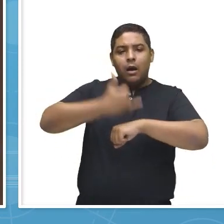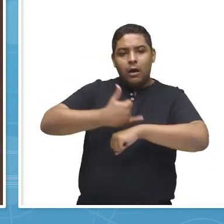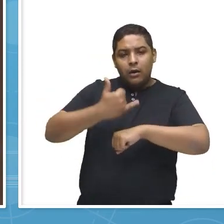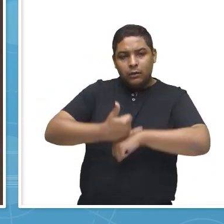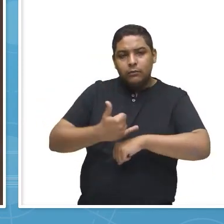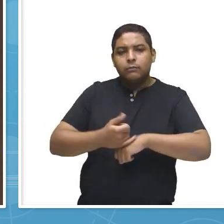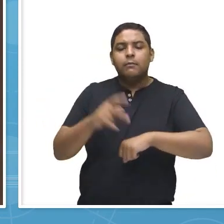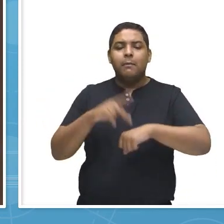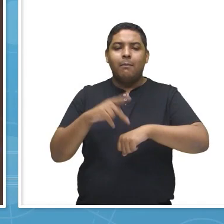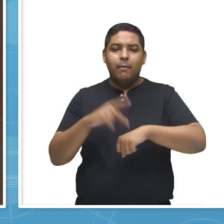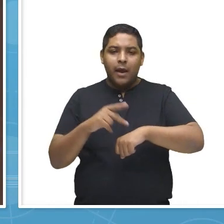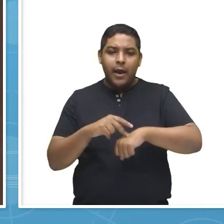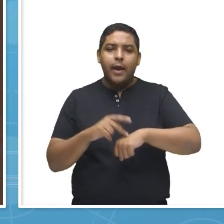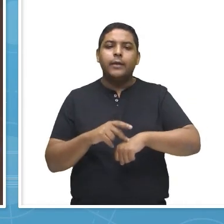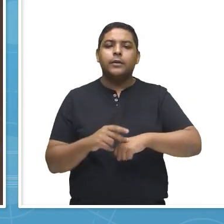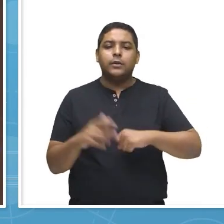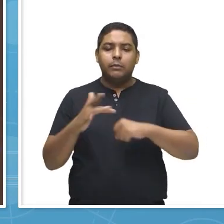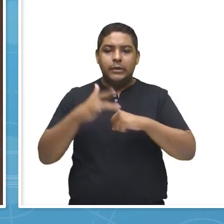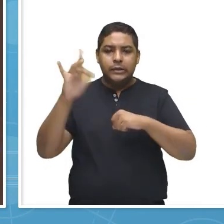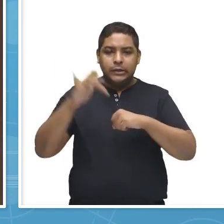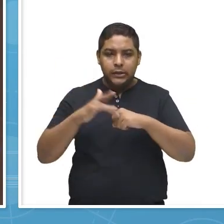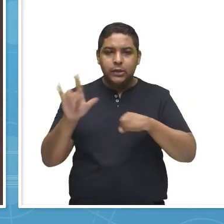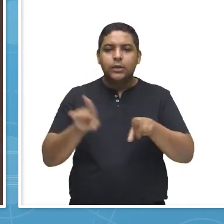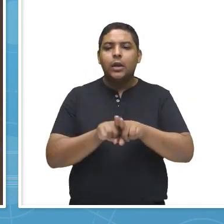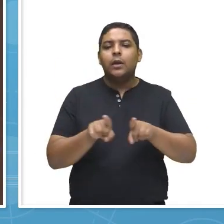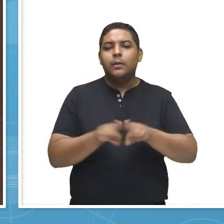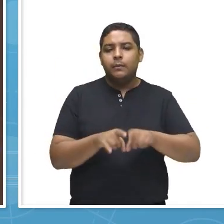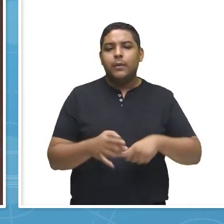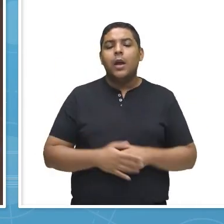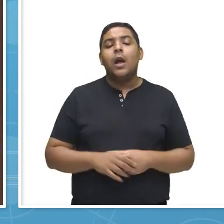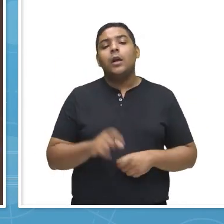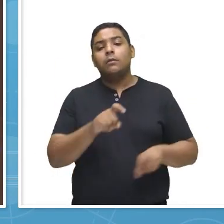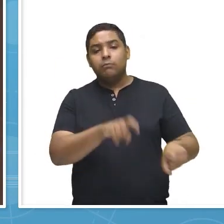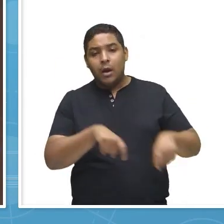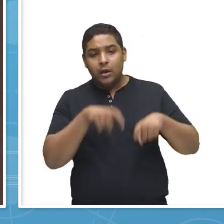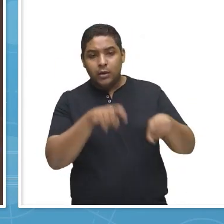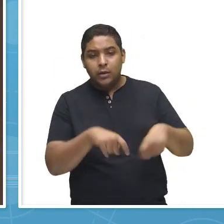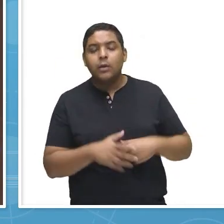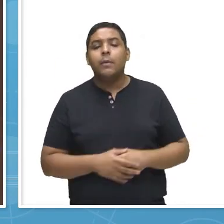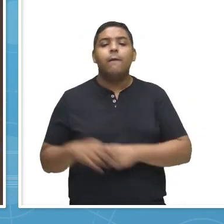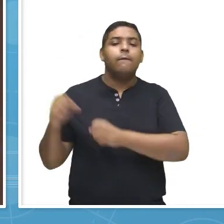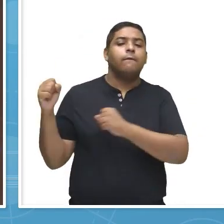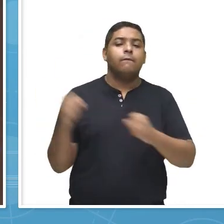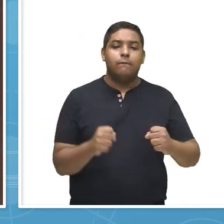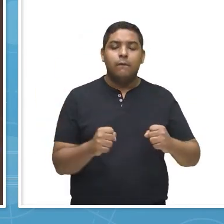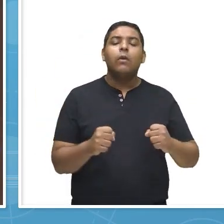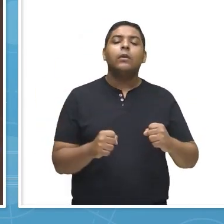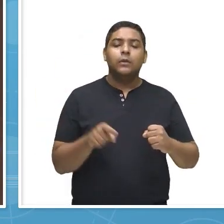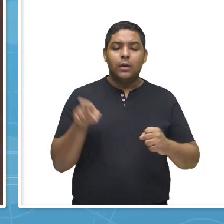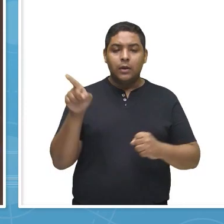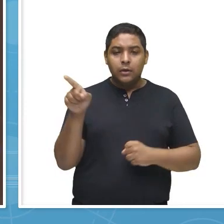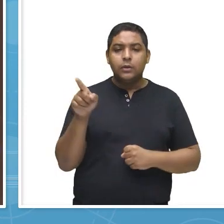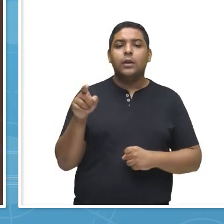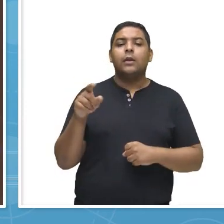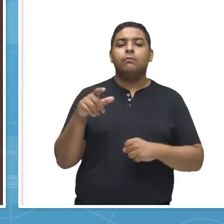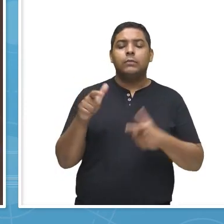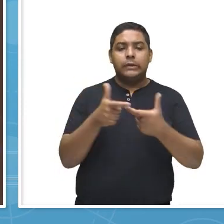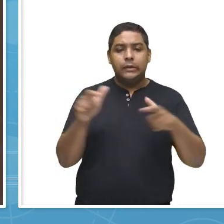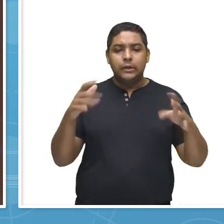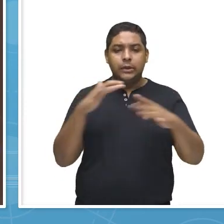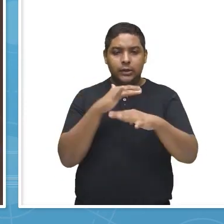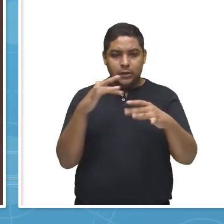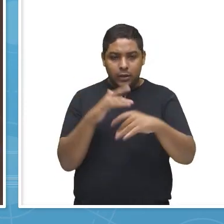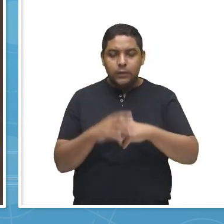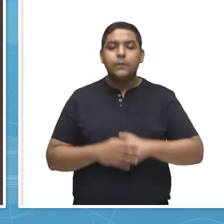produtos agrícolas, né, que pudessem fortalecer a economia das suas metrópoles, tá bom?